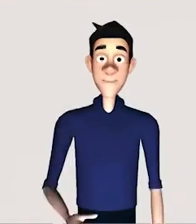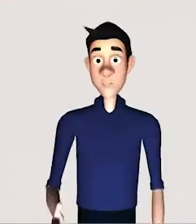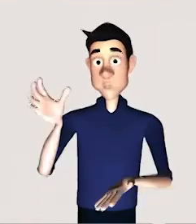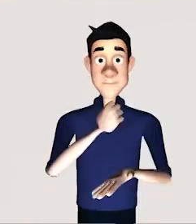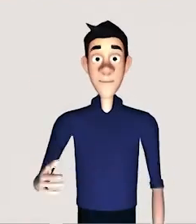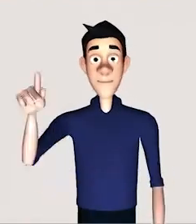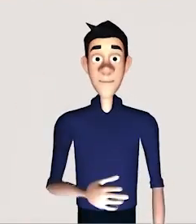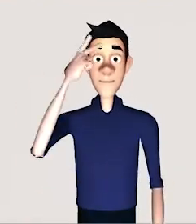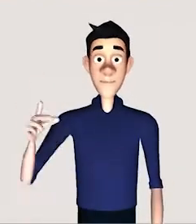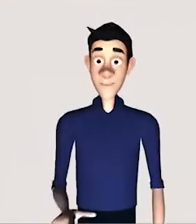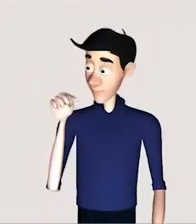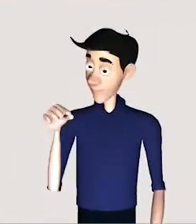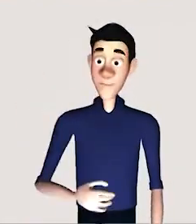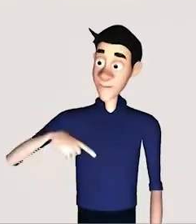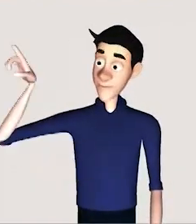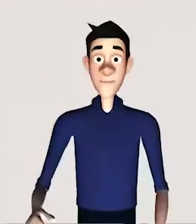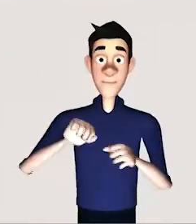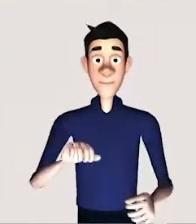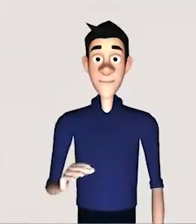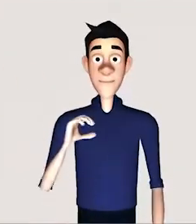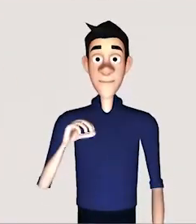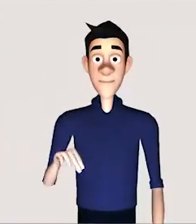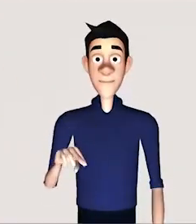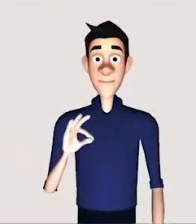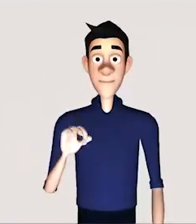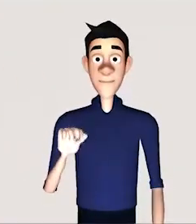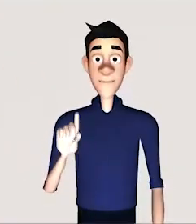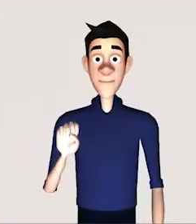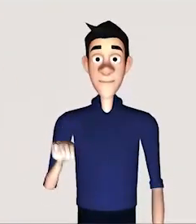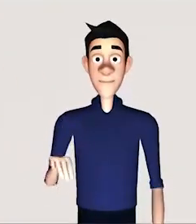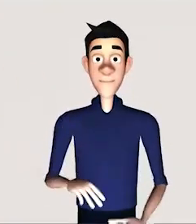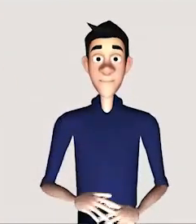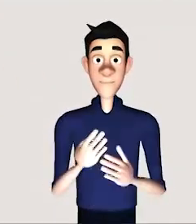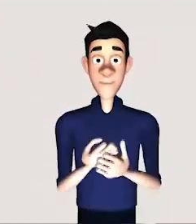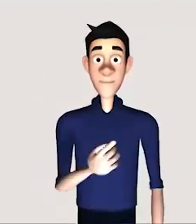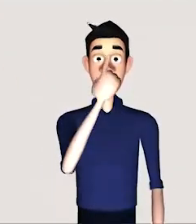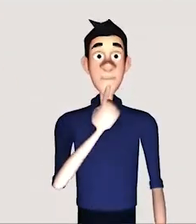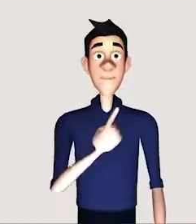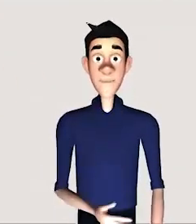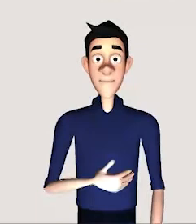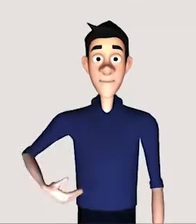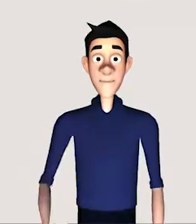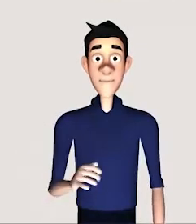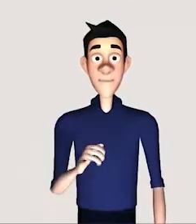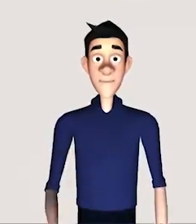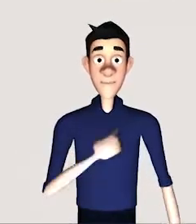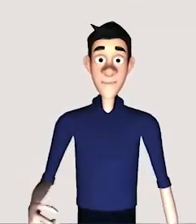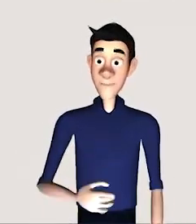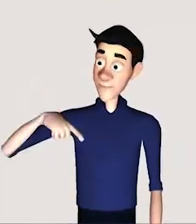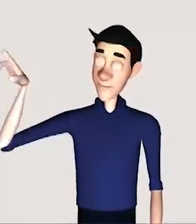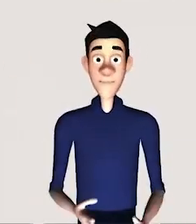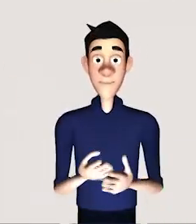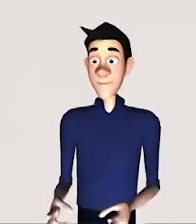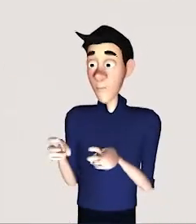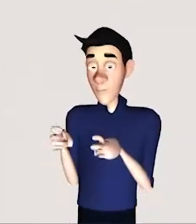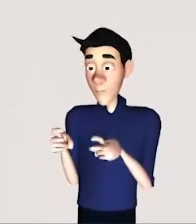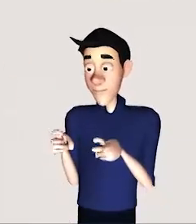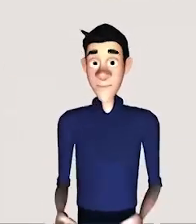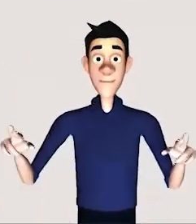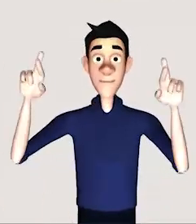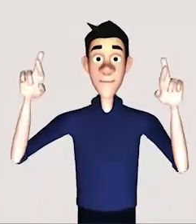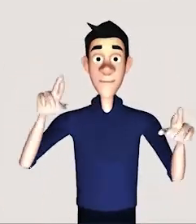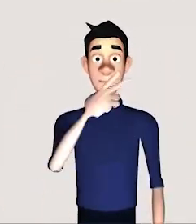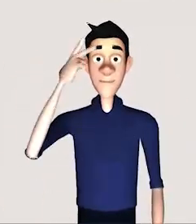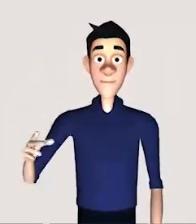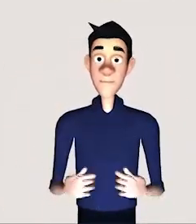gente precisa lembrar sempre das etapas. Primeiro, eu vou levantar quais são as intenções e motivações que são